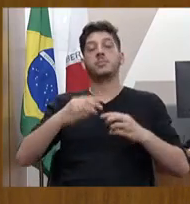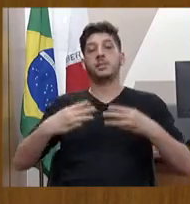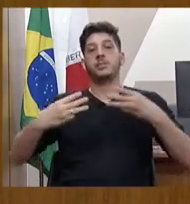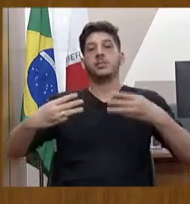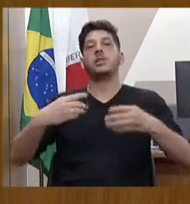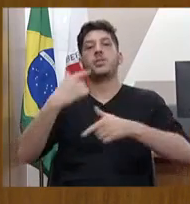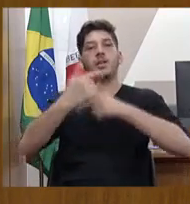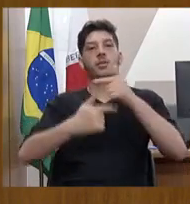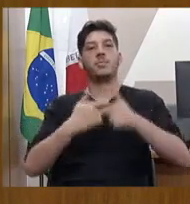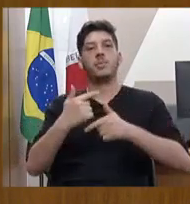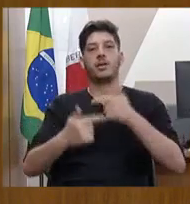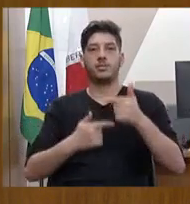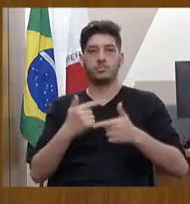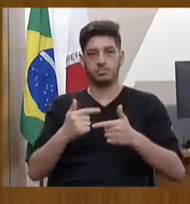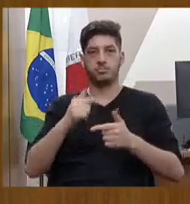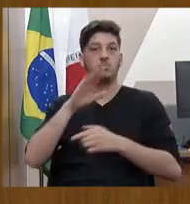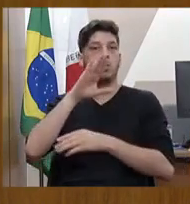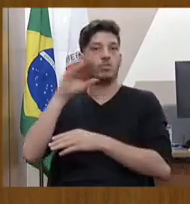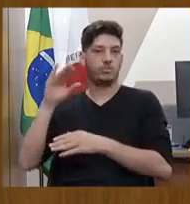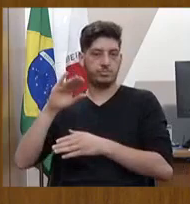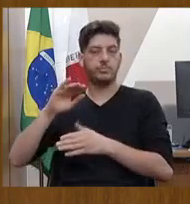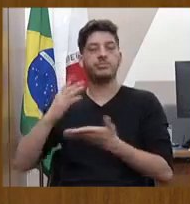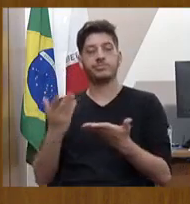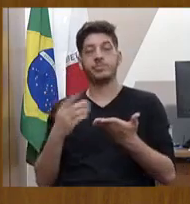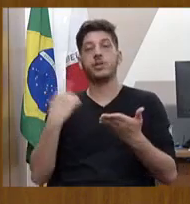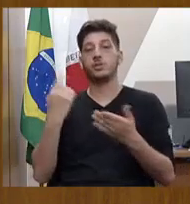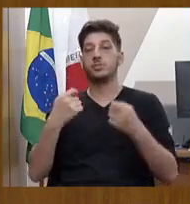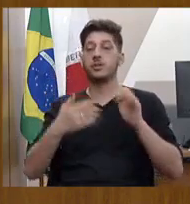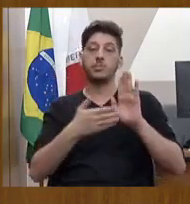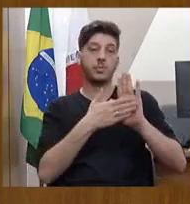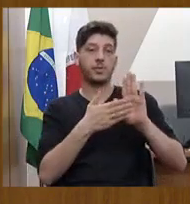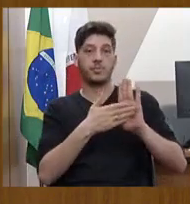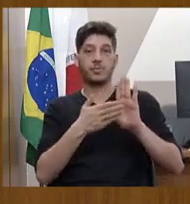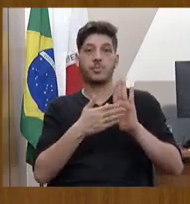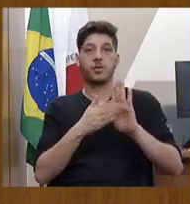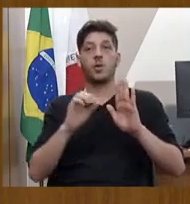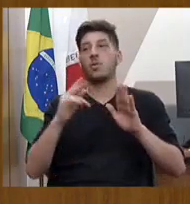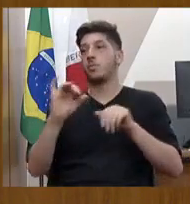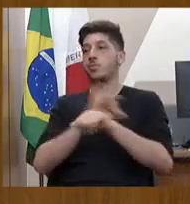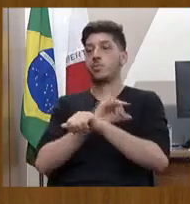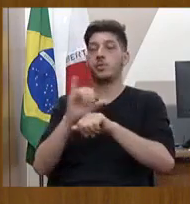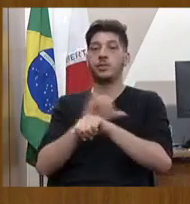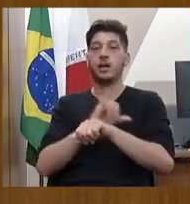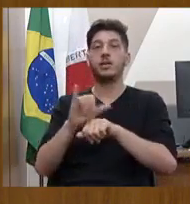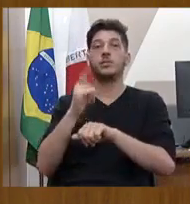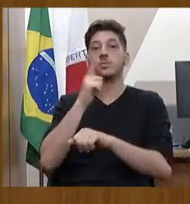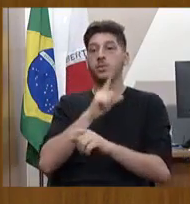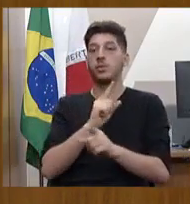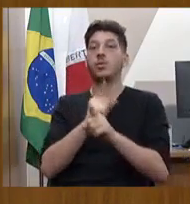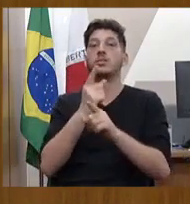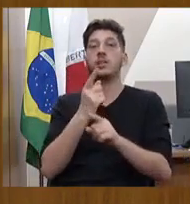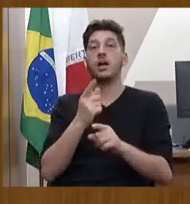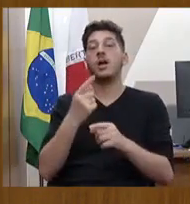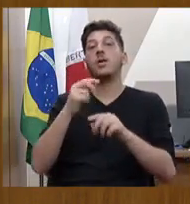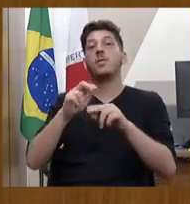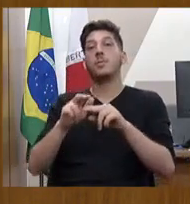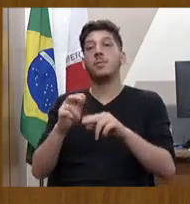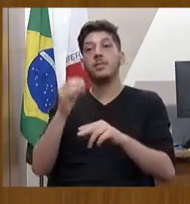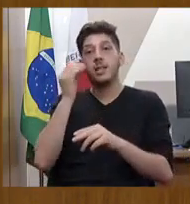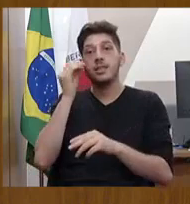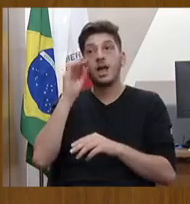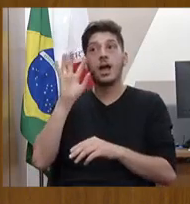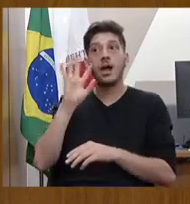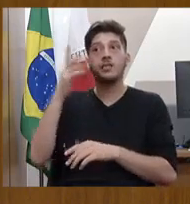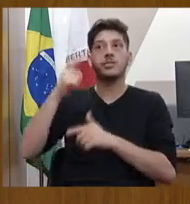aqui a pauta ferramentas ou mecanismos que nós podemos é ter em relação a sub de notificações dos